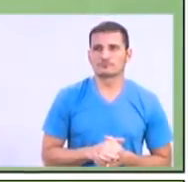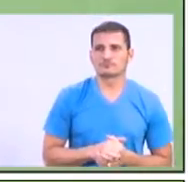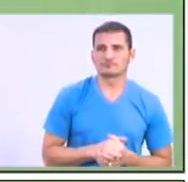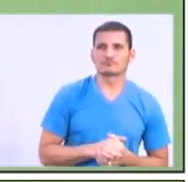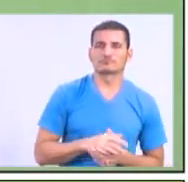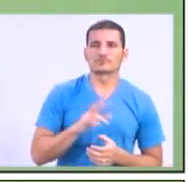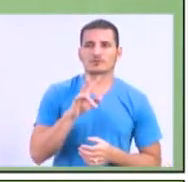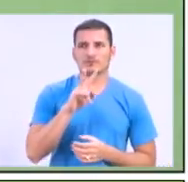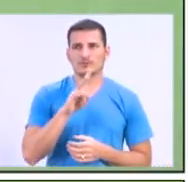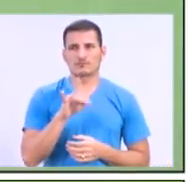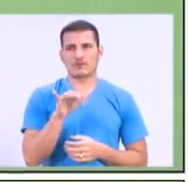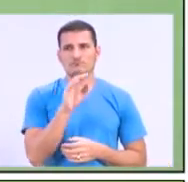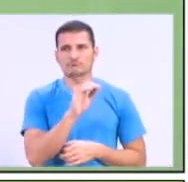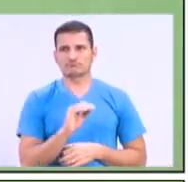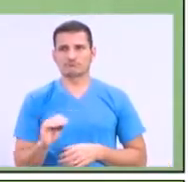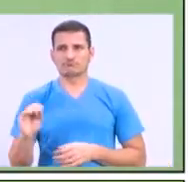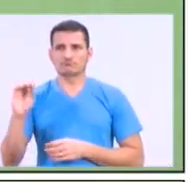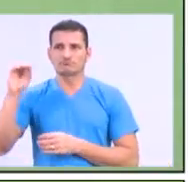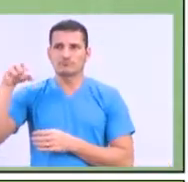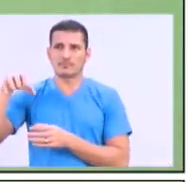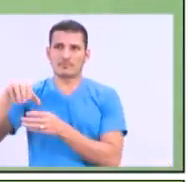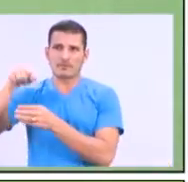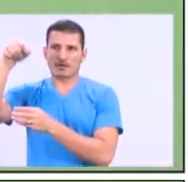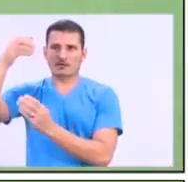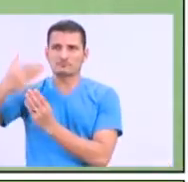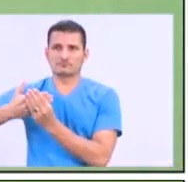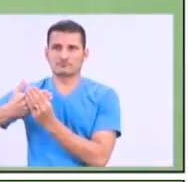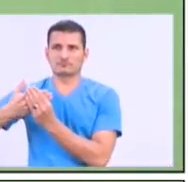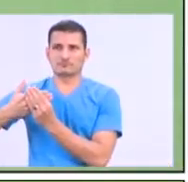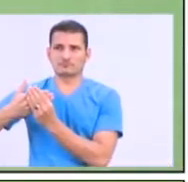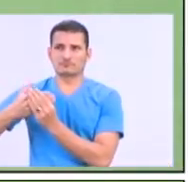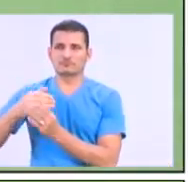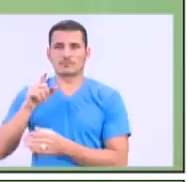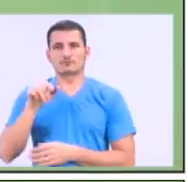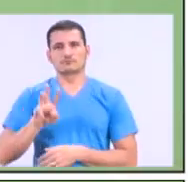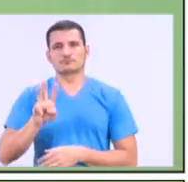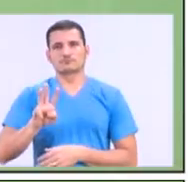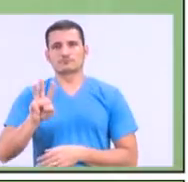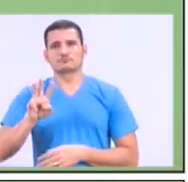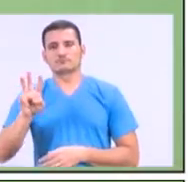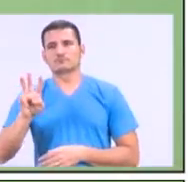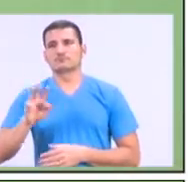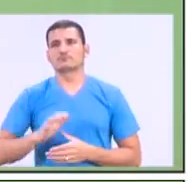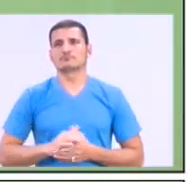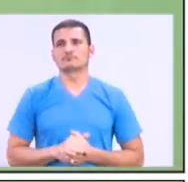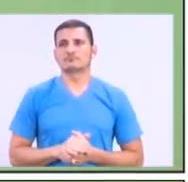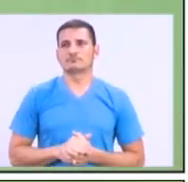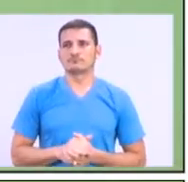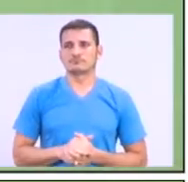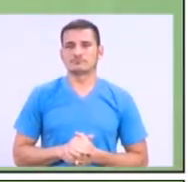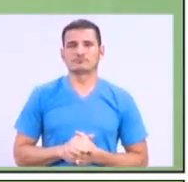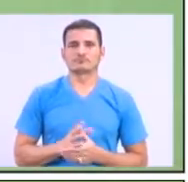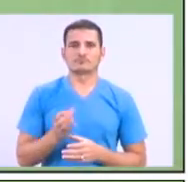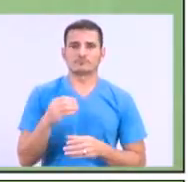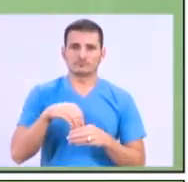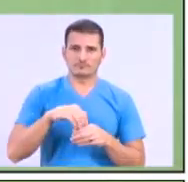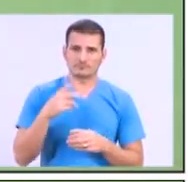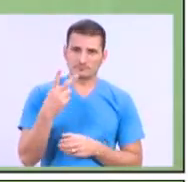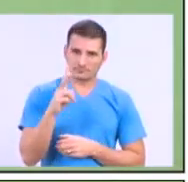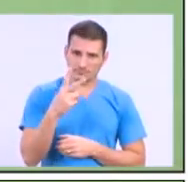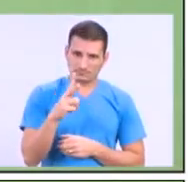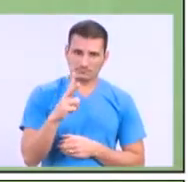desse diretório. Esse diretório é o www, certo? Então, dentro do seu ambiente, vai ter